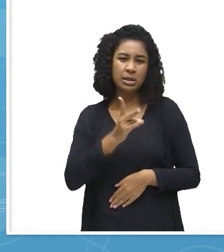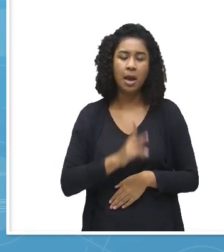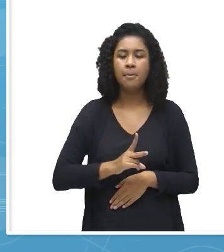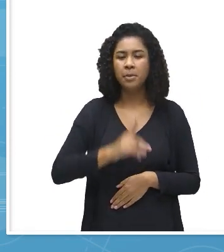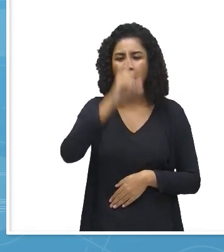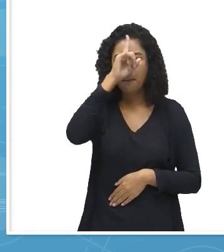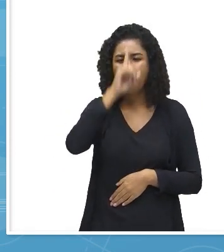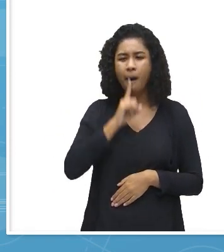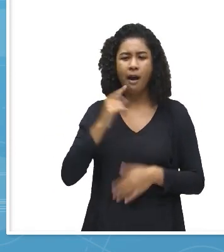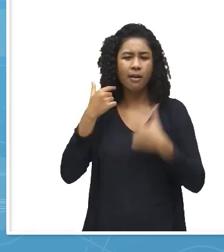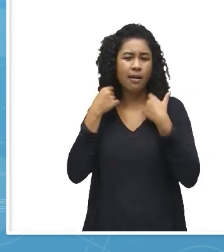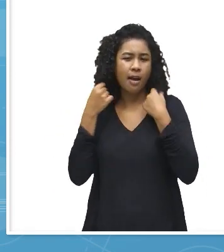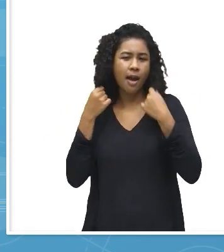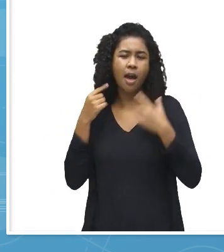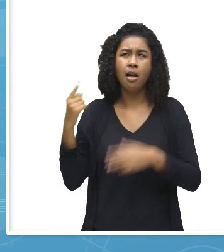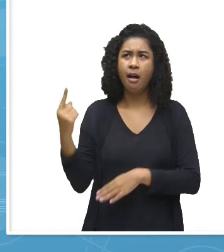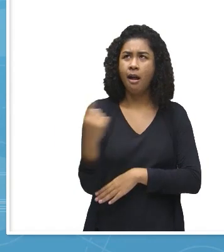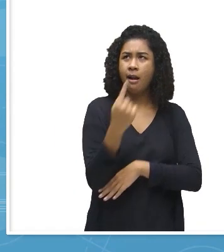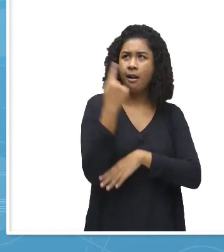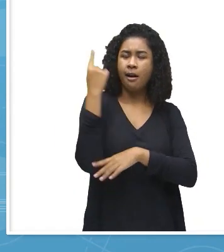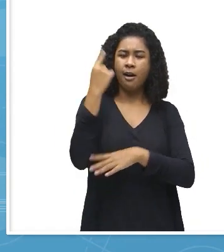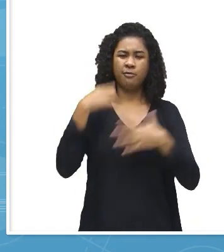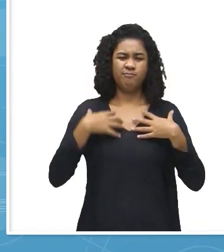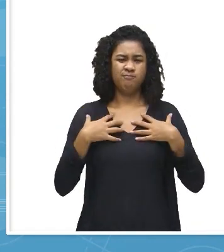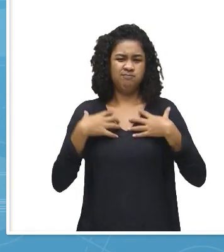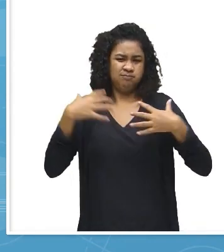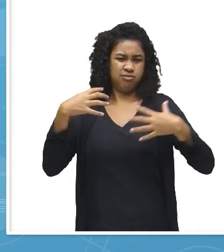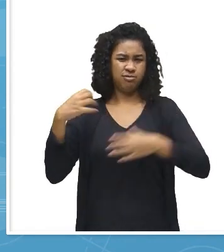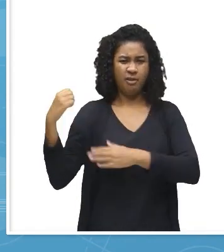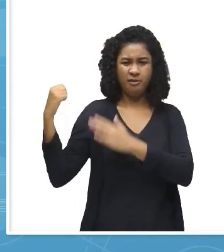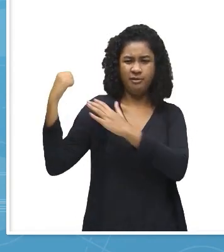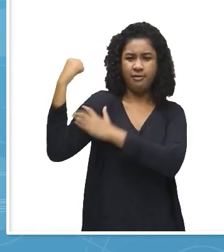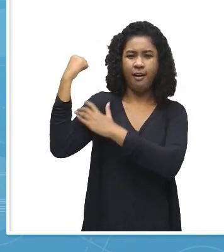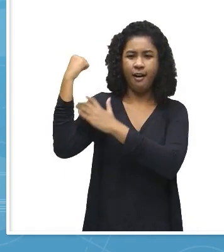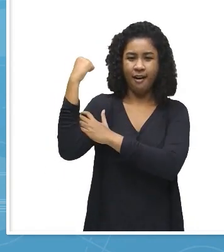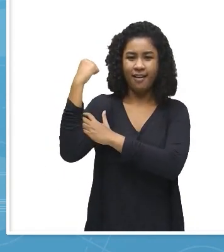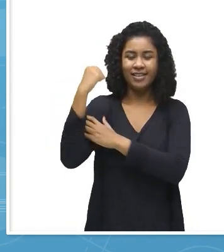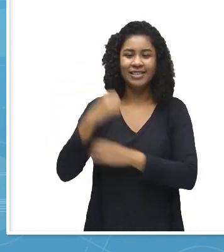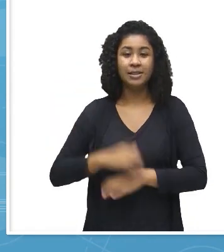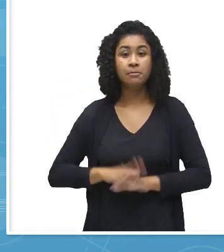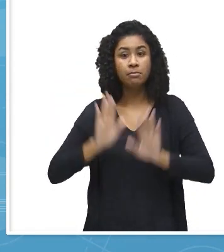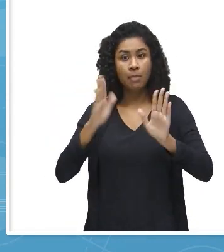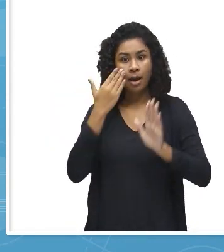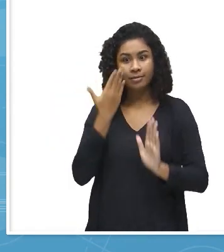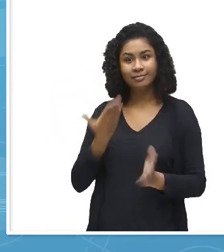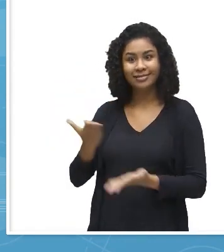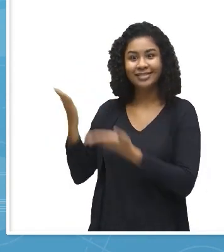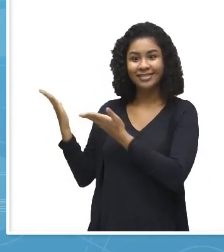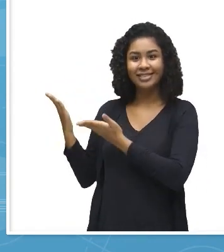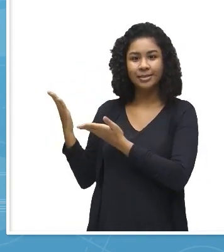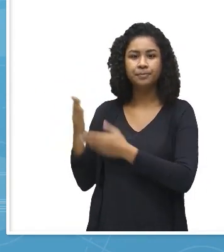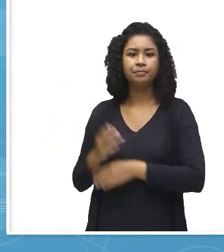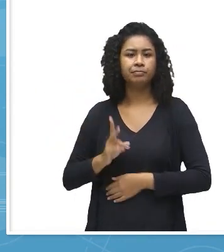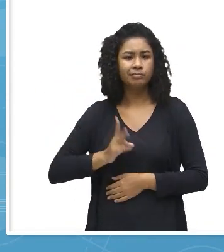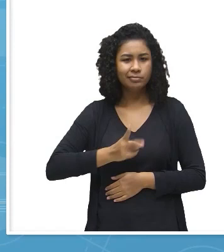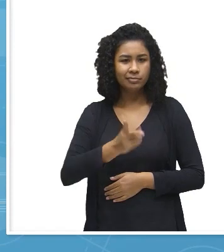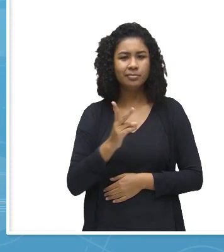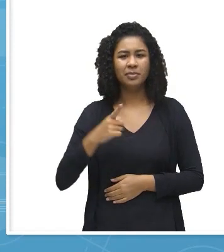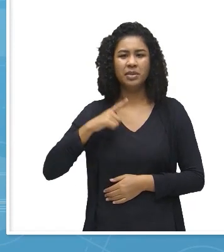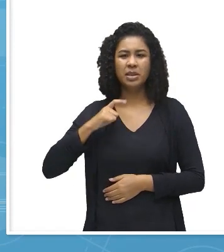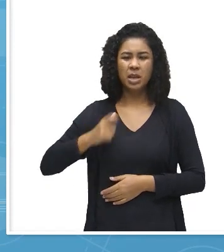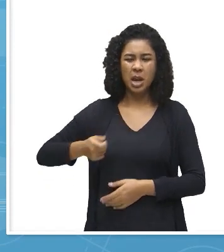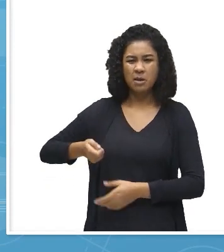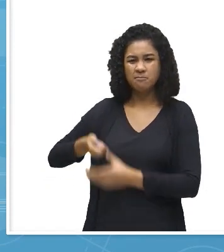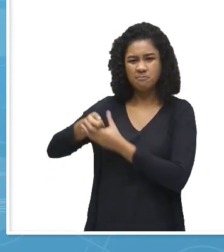loiro, alto, forte, né? Então a gente vê aí o Thor dessa forma, ali com o seu martelo em punho, né?